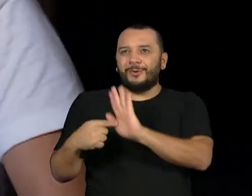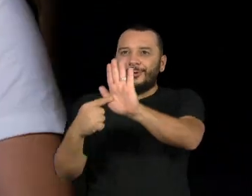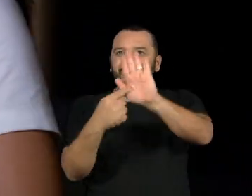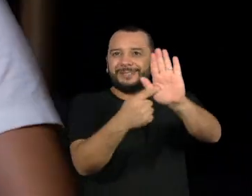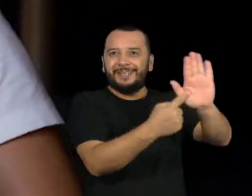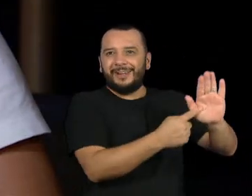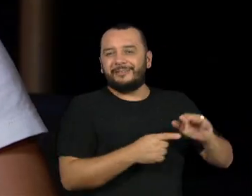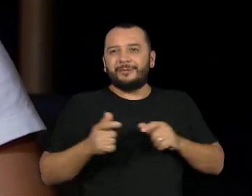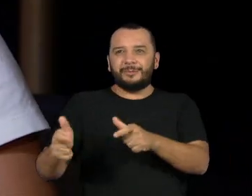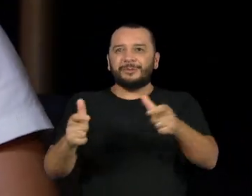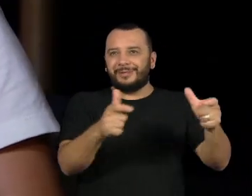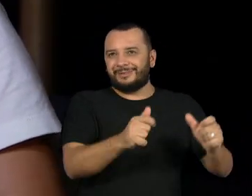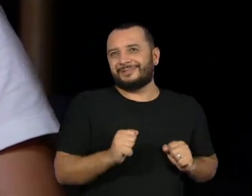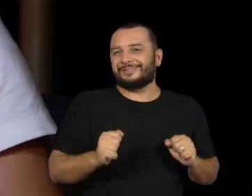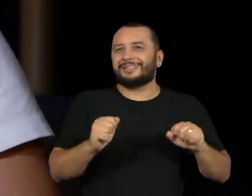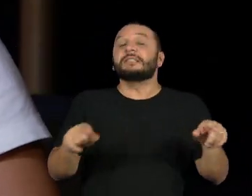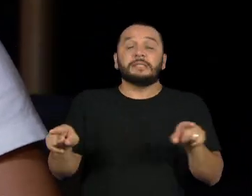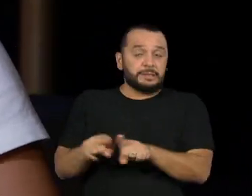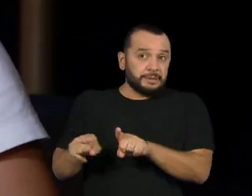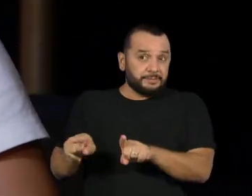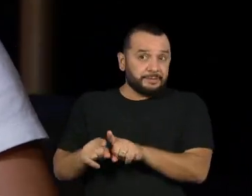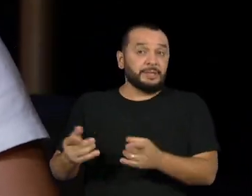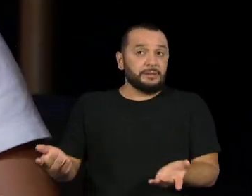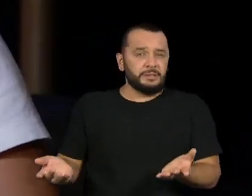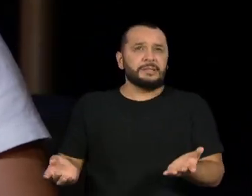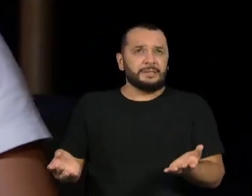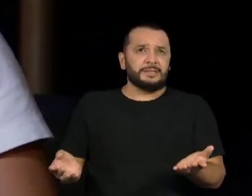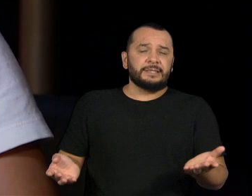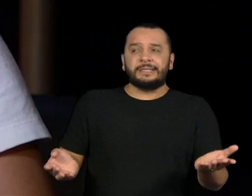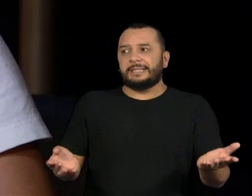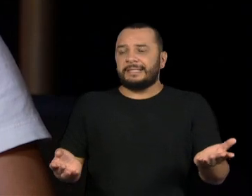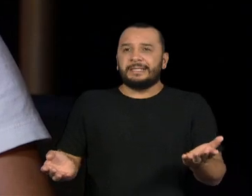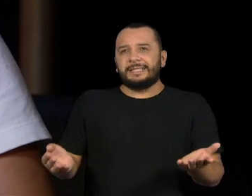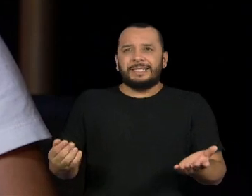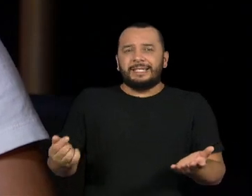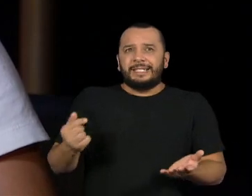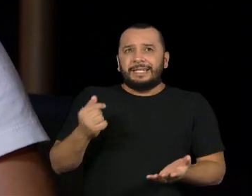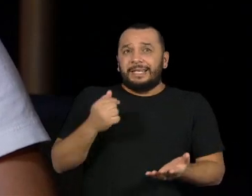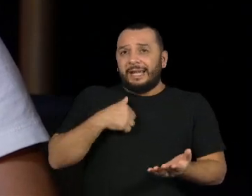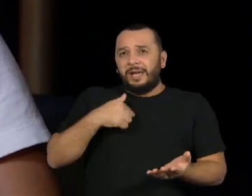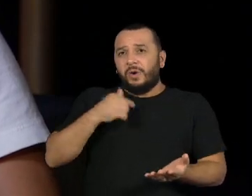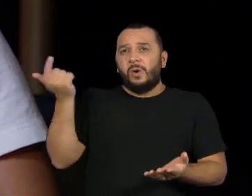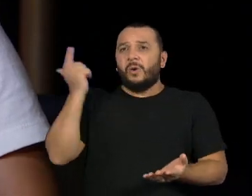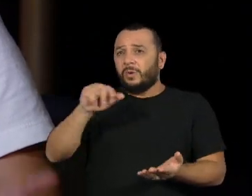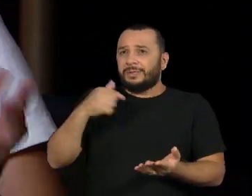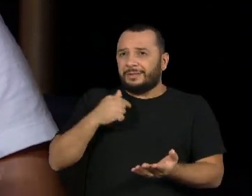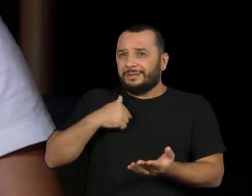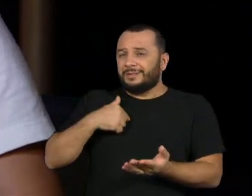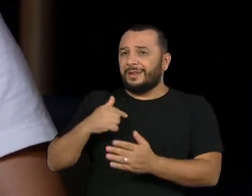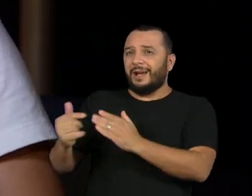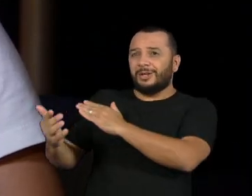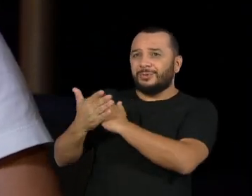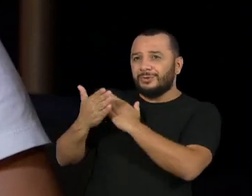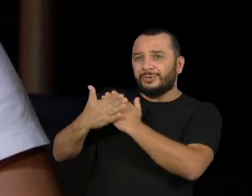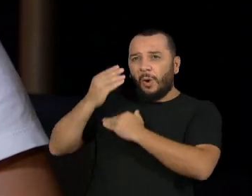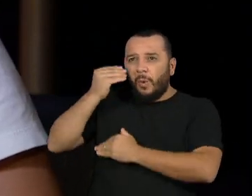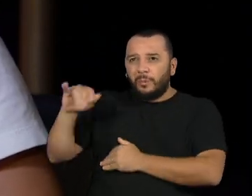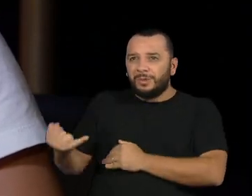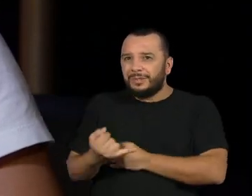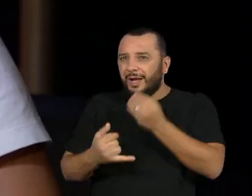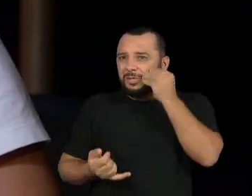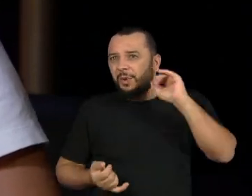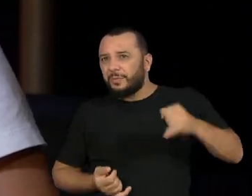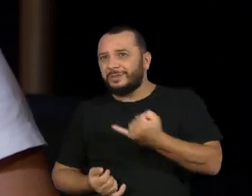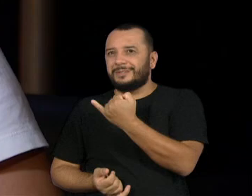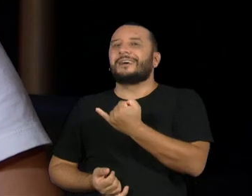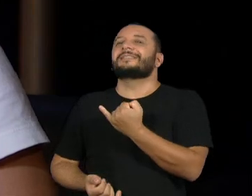condições completamente diferentes daquelas que eu tinha previsto. Mas foram as condições que eu encontrei e as oportunidades que foram aparecendo, assim.